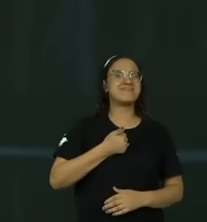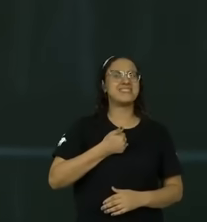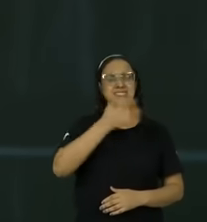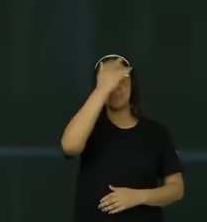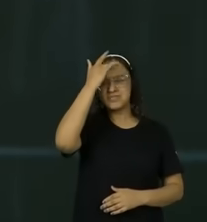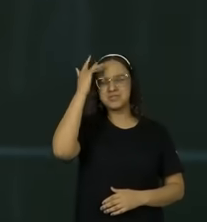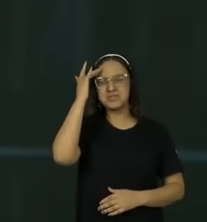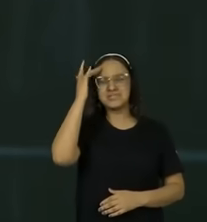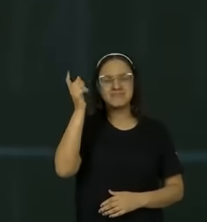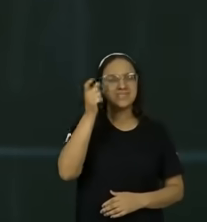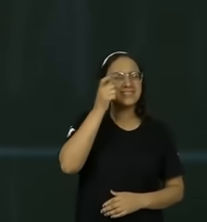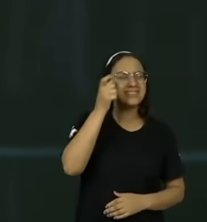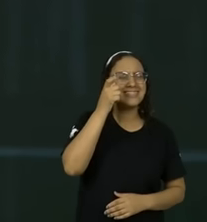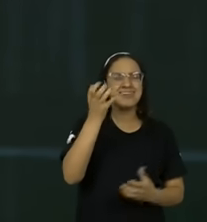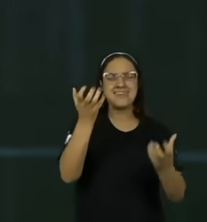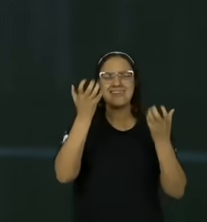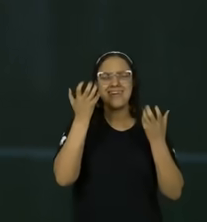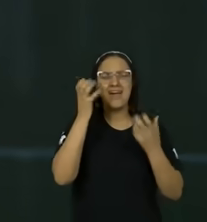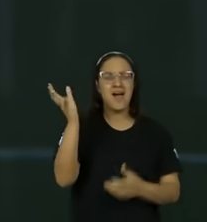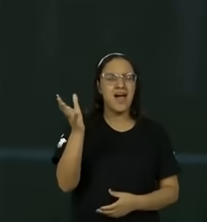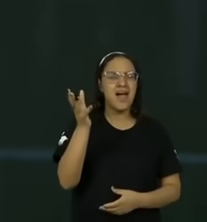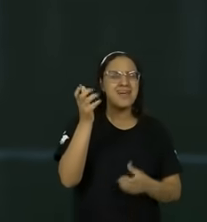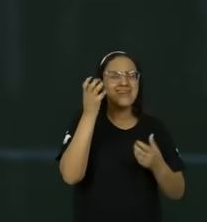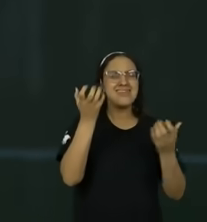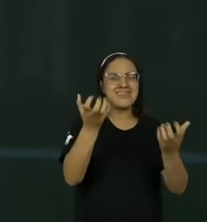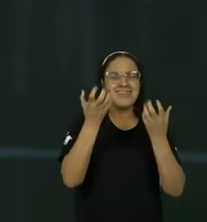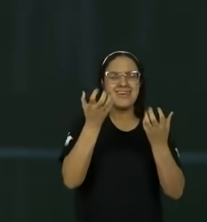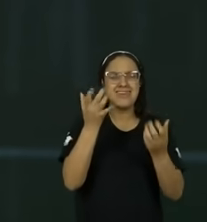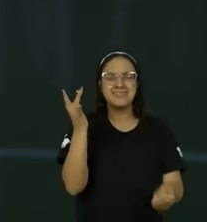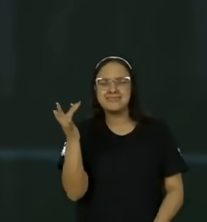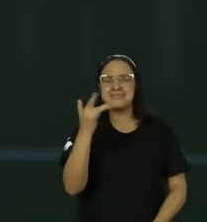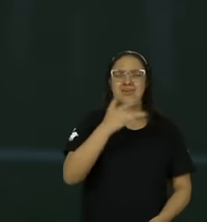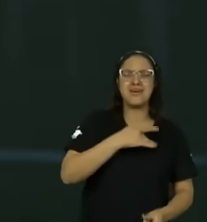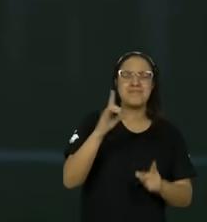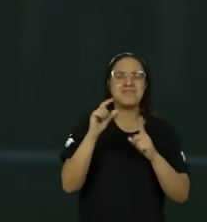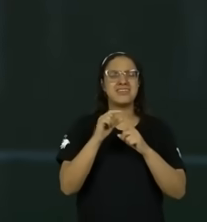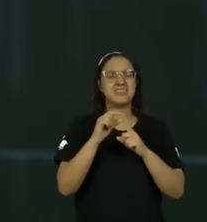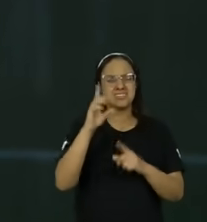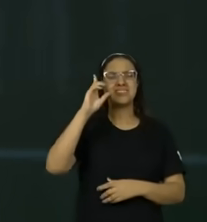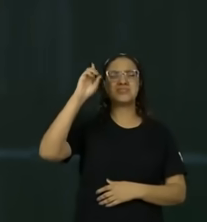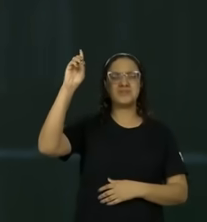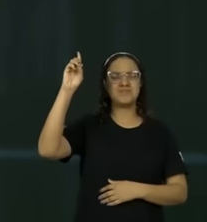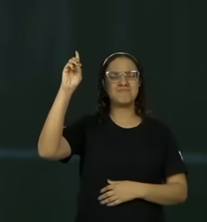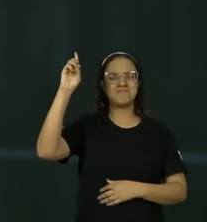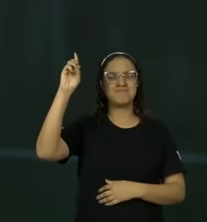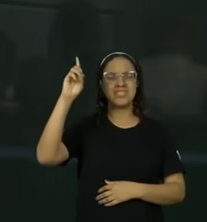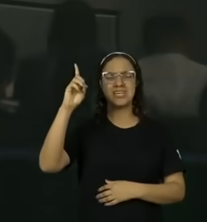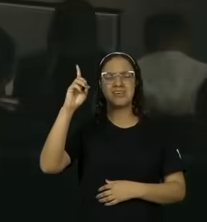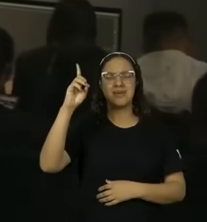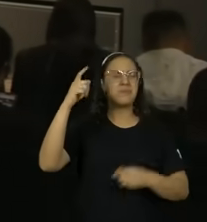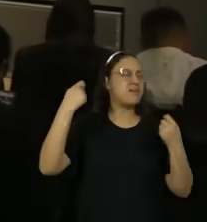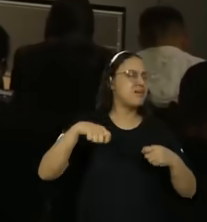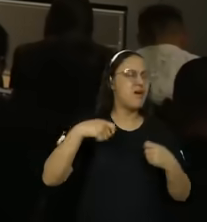a tua voz. Estremece o nosso interior. Dá-nos clareza da tua vontade. Eu preciso te